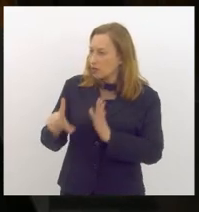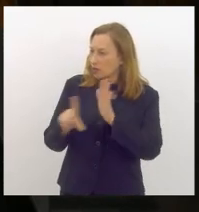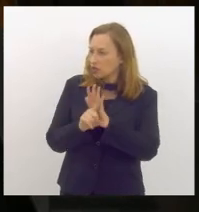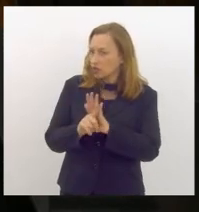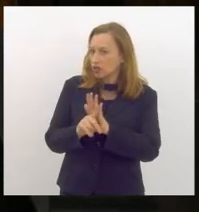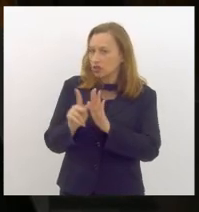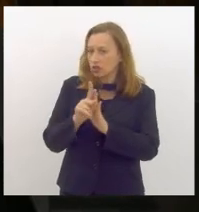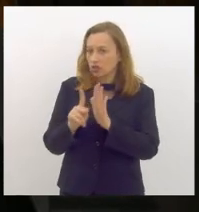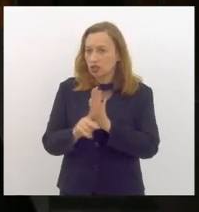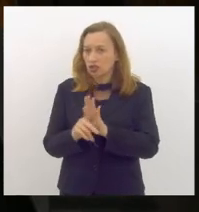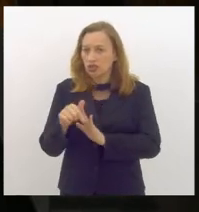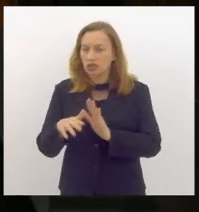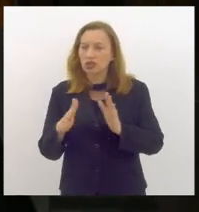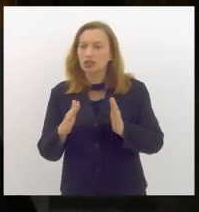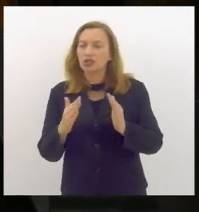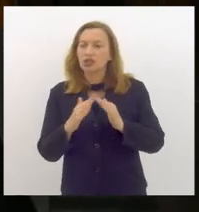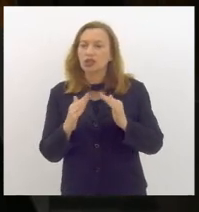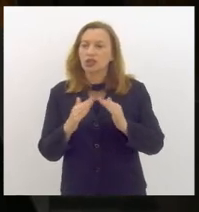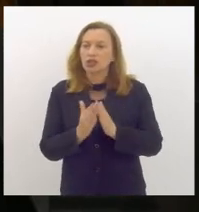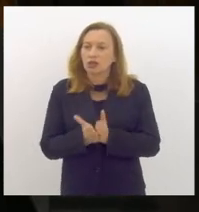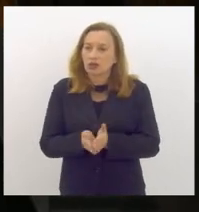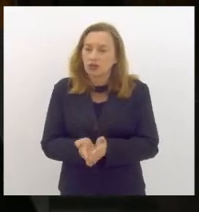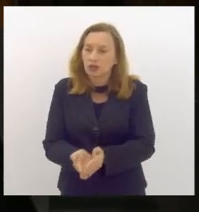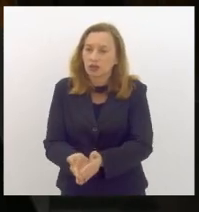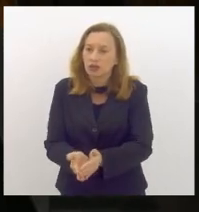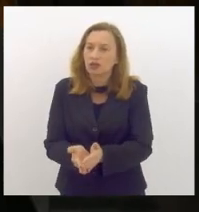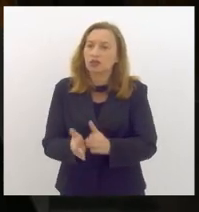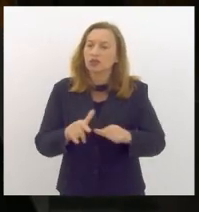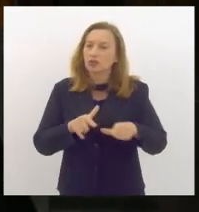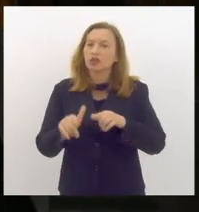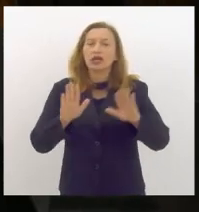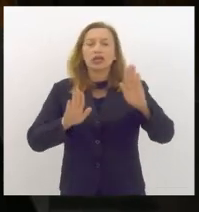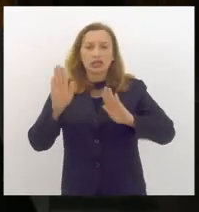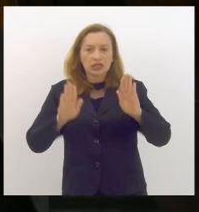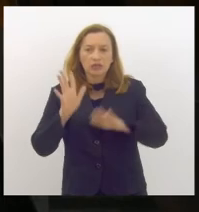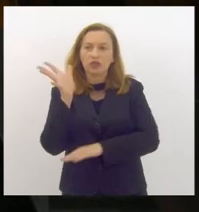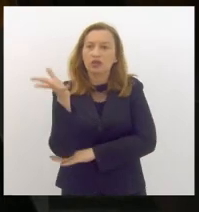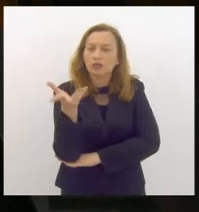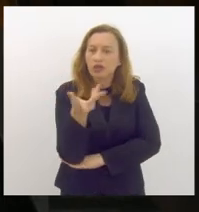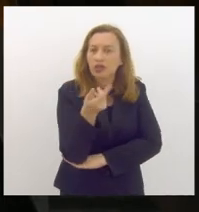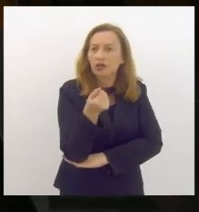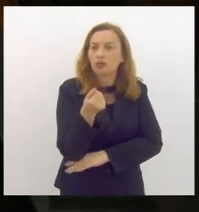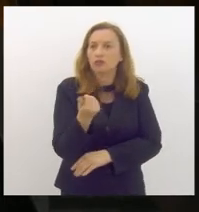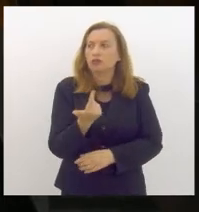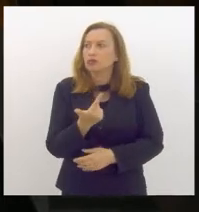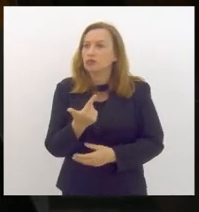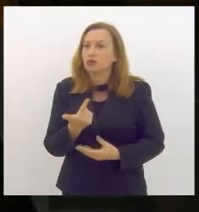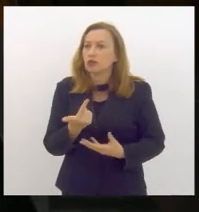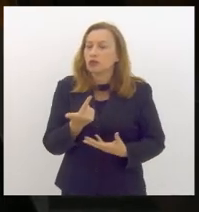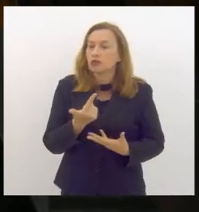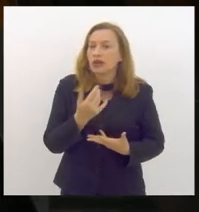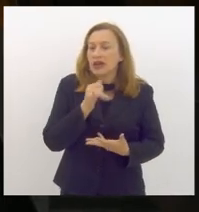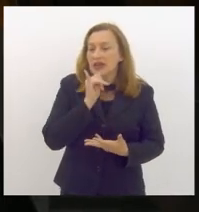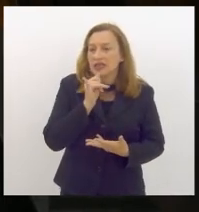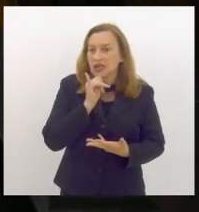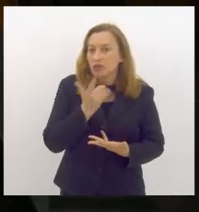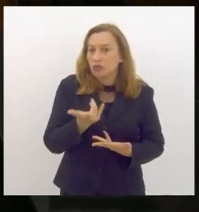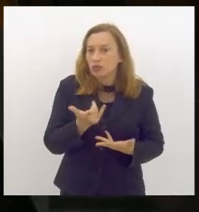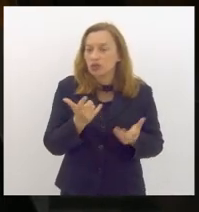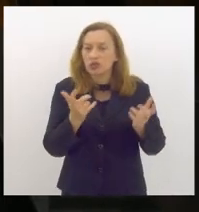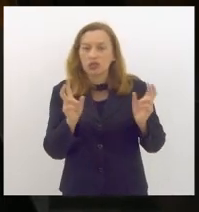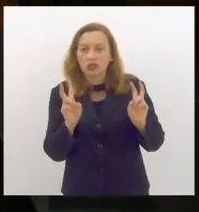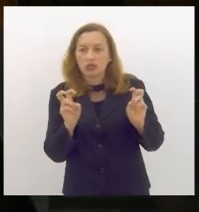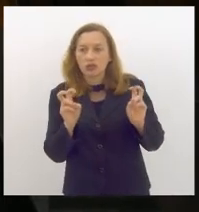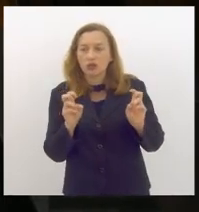nessa casa que a atividade de fundeio ela tem que passar por licenciamento ambiental. Porque não dá para uma, por exemplo, nesse caso,